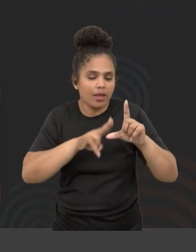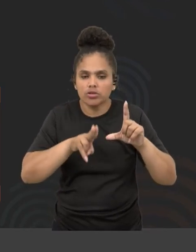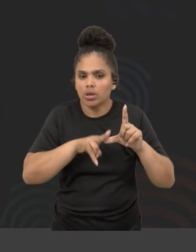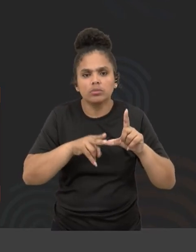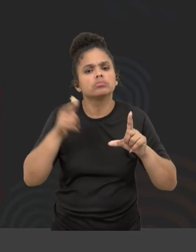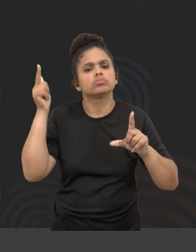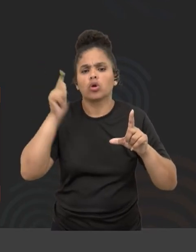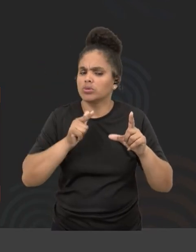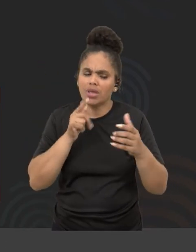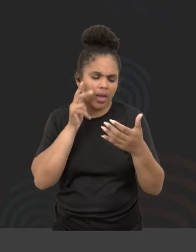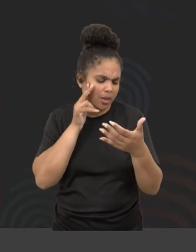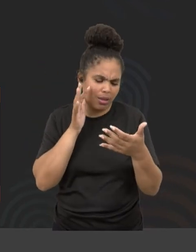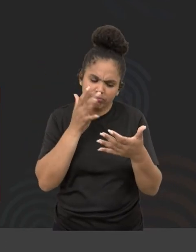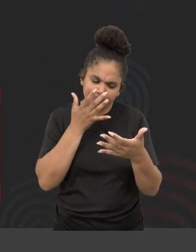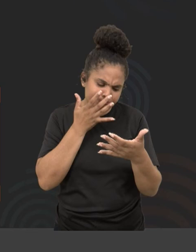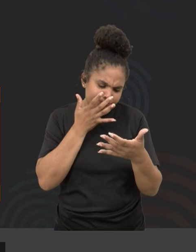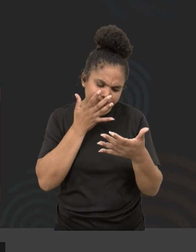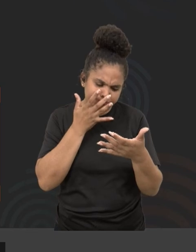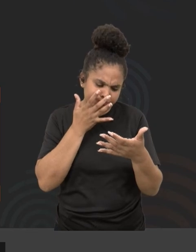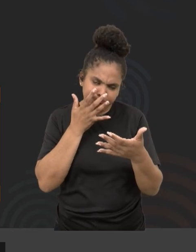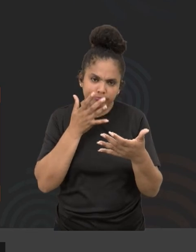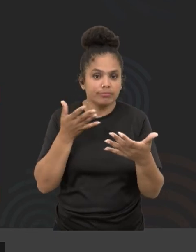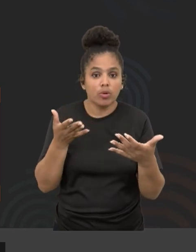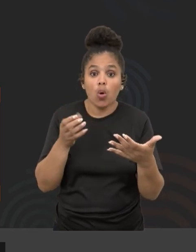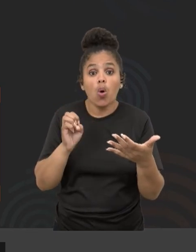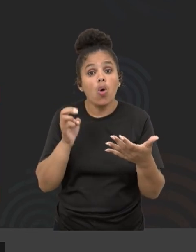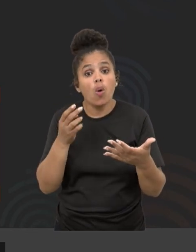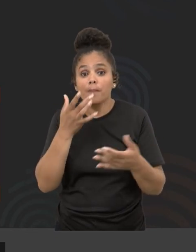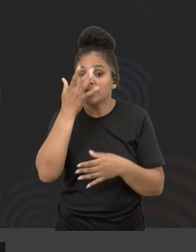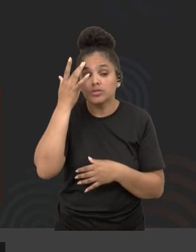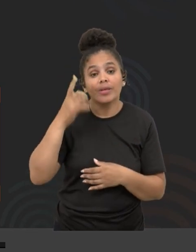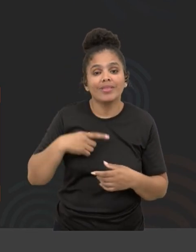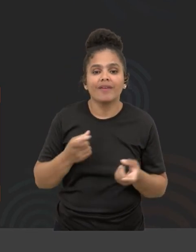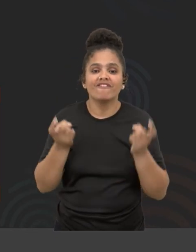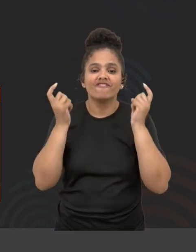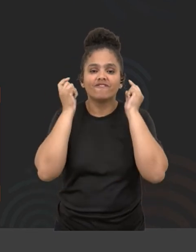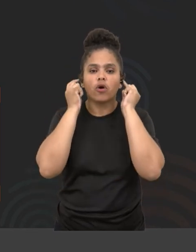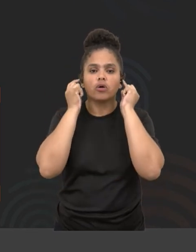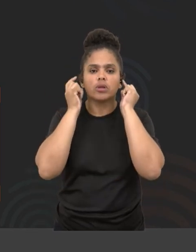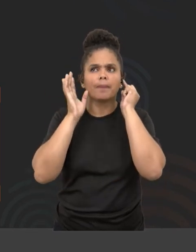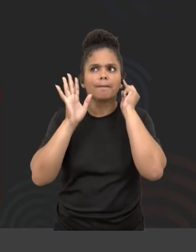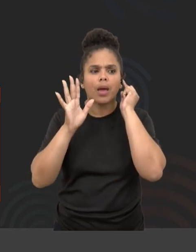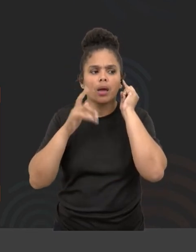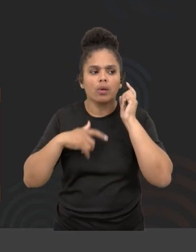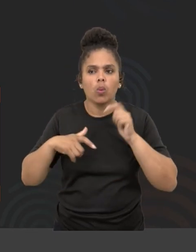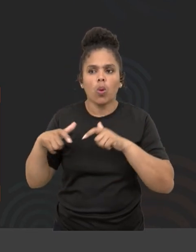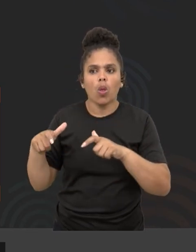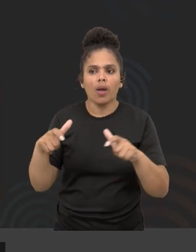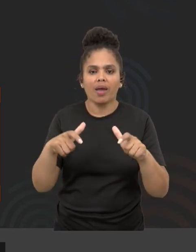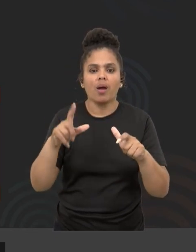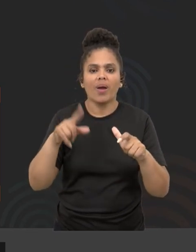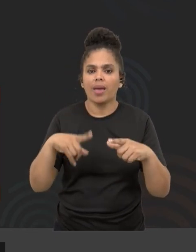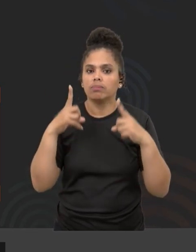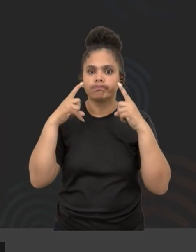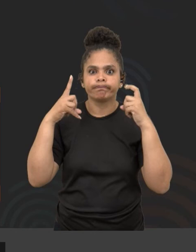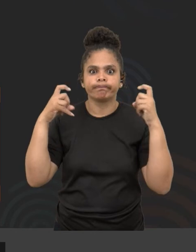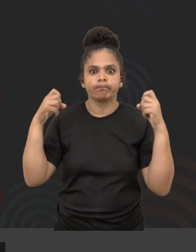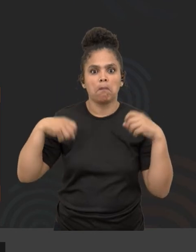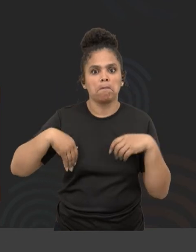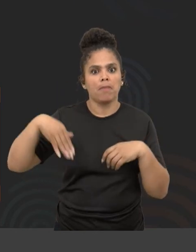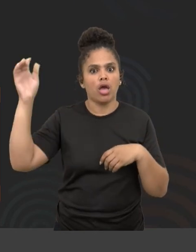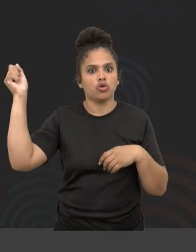a videoaula, né? Ou até quando a pessoa tem um fone de ouvido, mas o local é muito barulhento, né, então